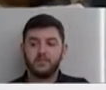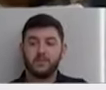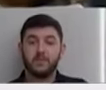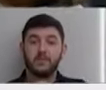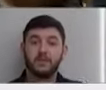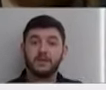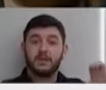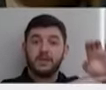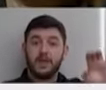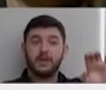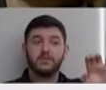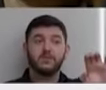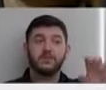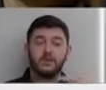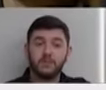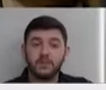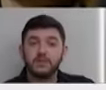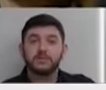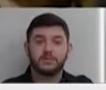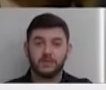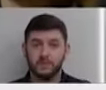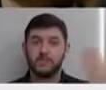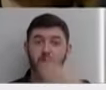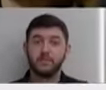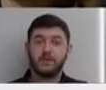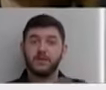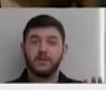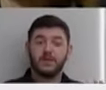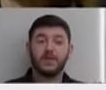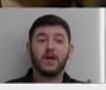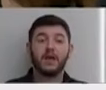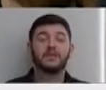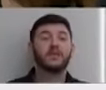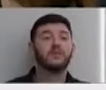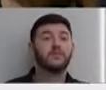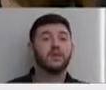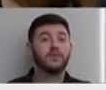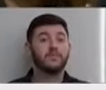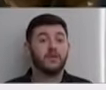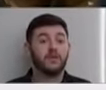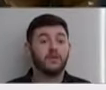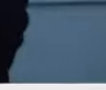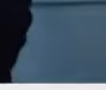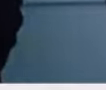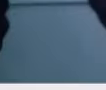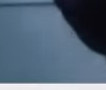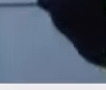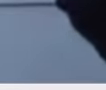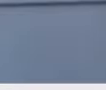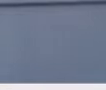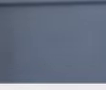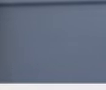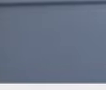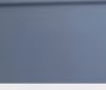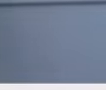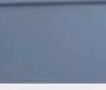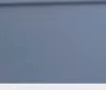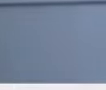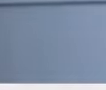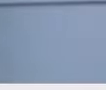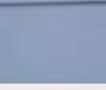dessa relação estados e municípios, na faixa de até 887 milhões por ano. A nova medida visa